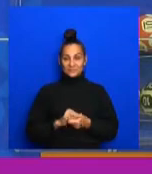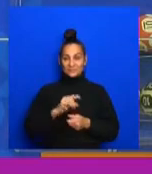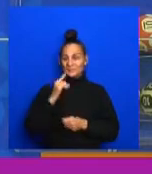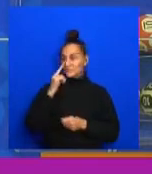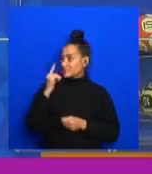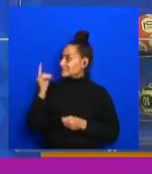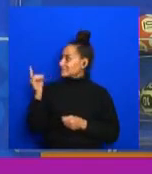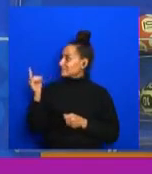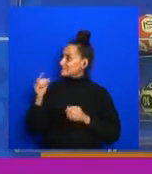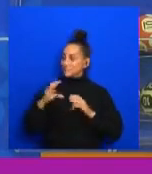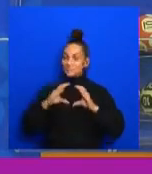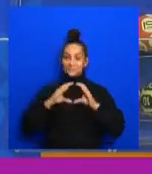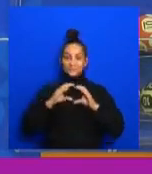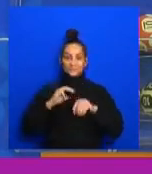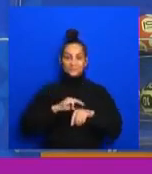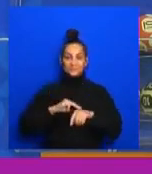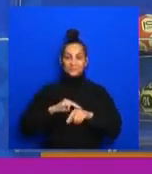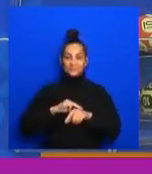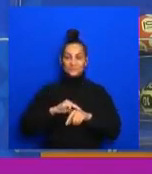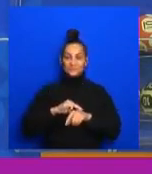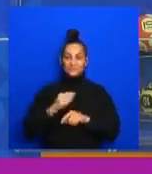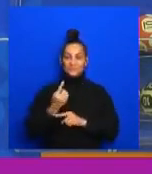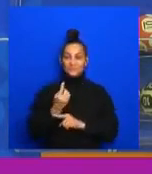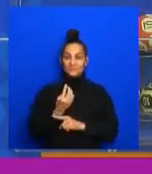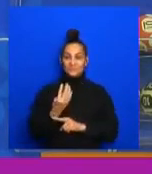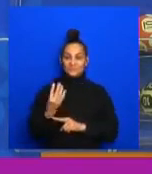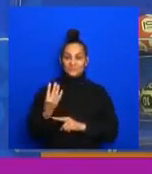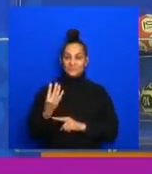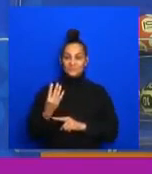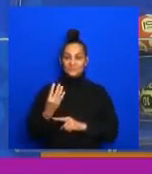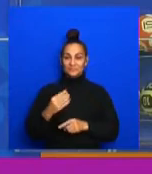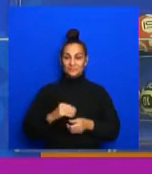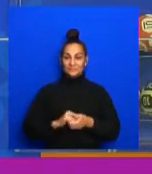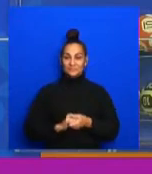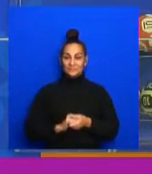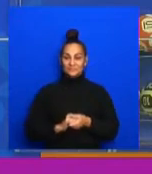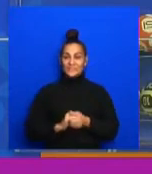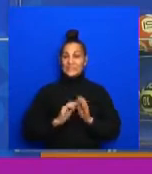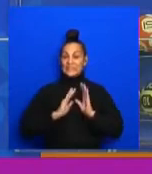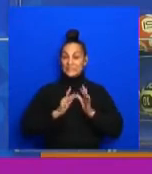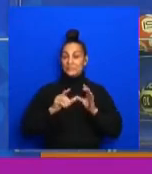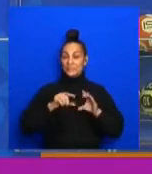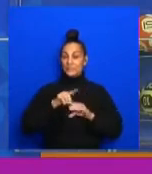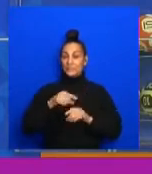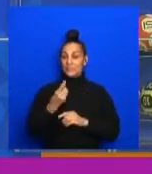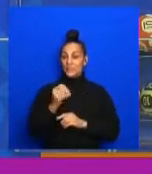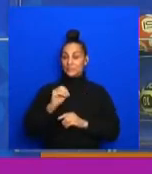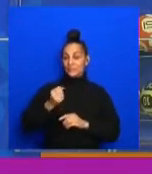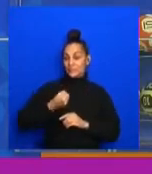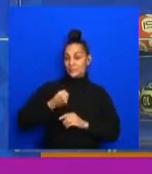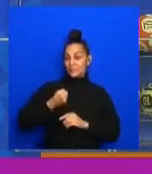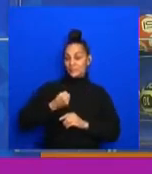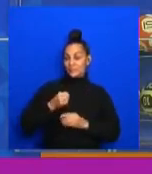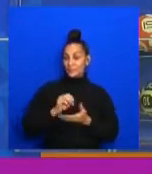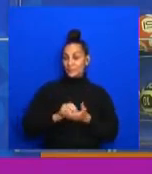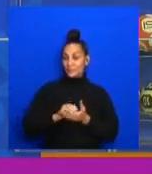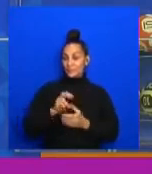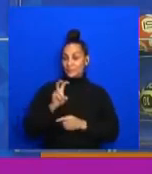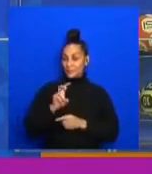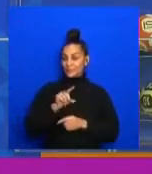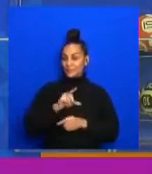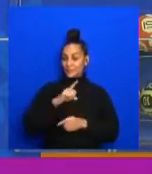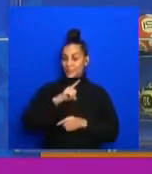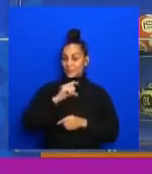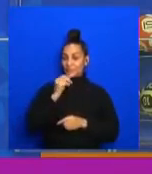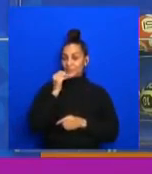Mais um número chegando. Bola marrom 14. Marrom número 14. Já foram sorteados 10 números. Faltam 5.